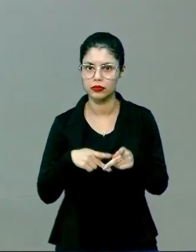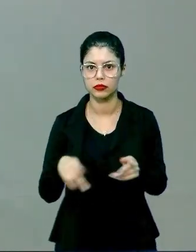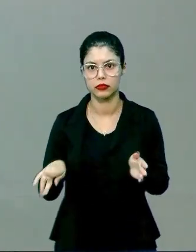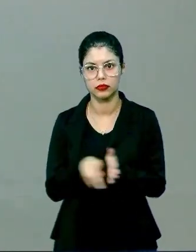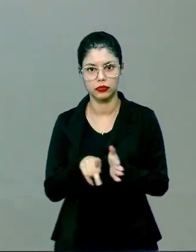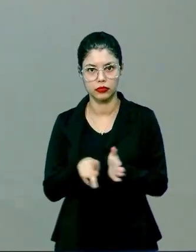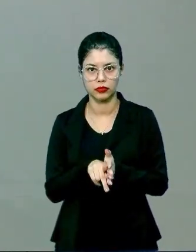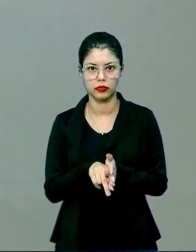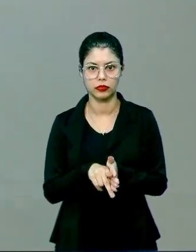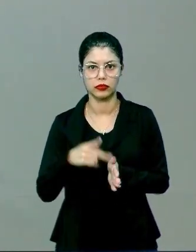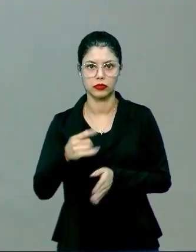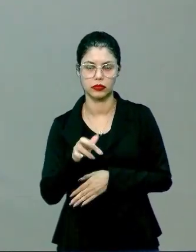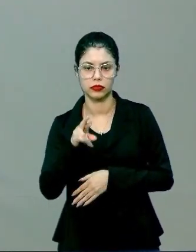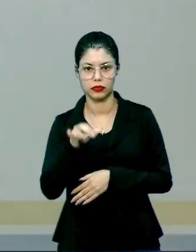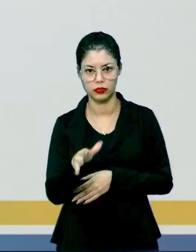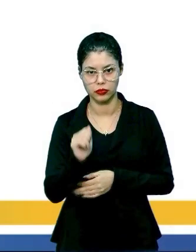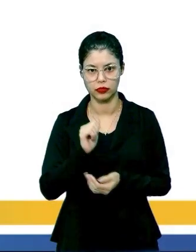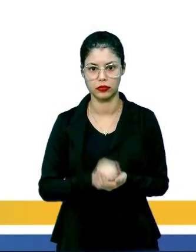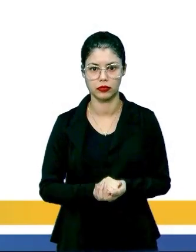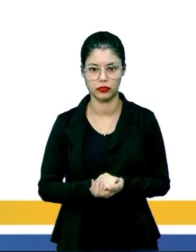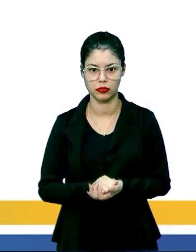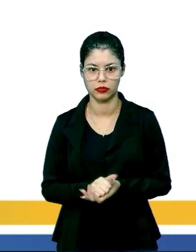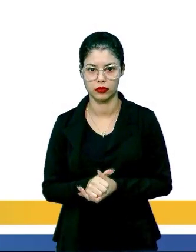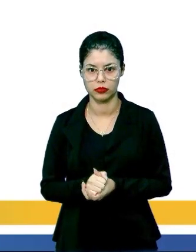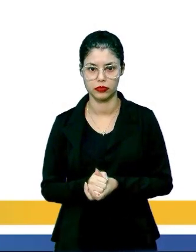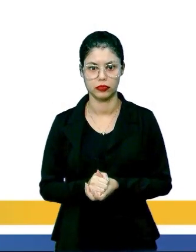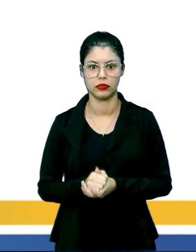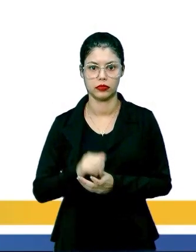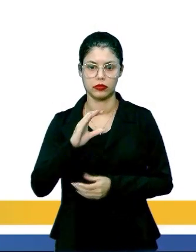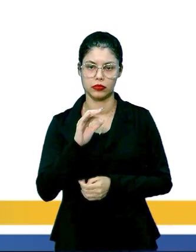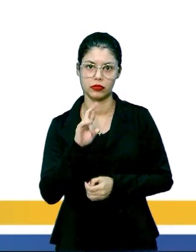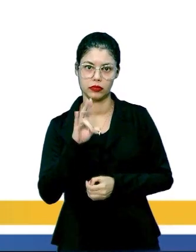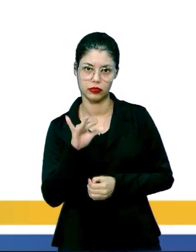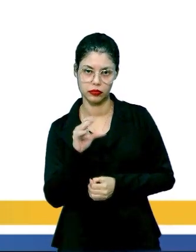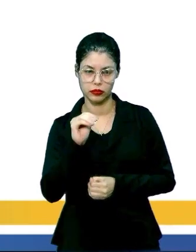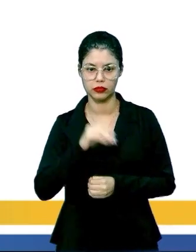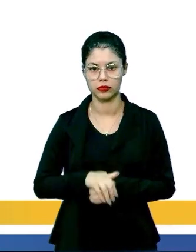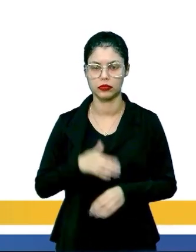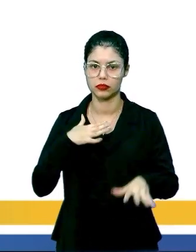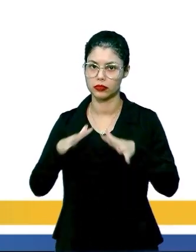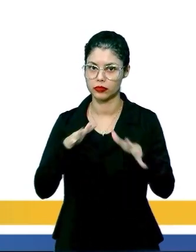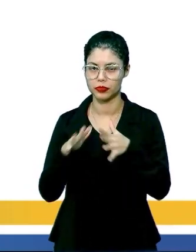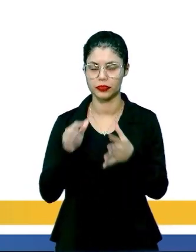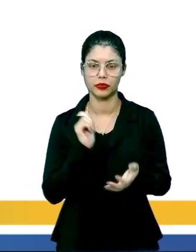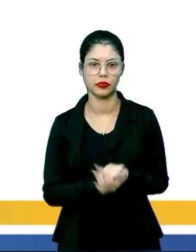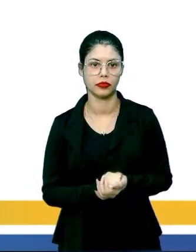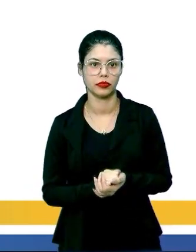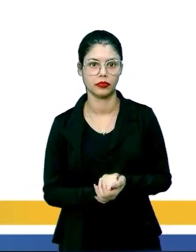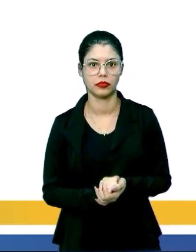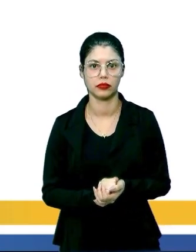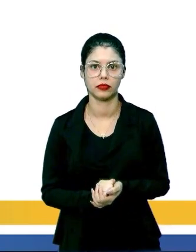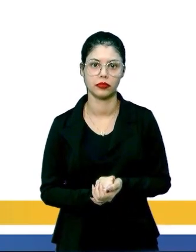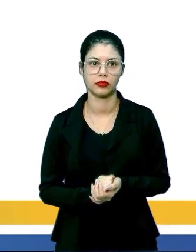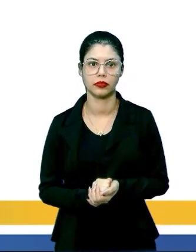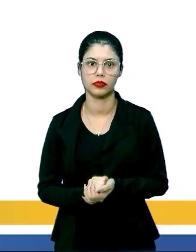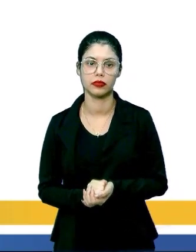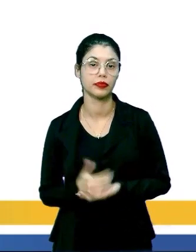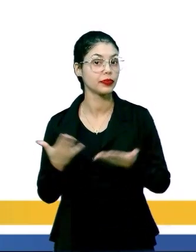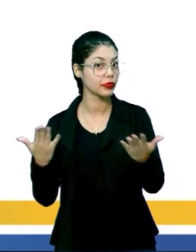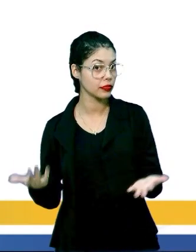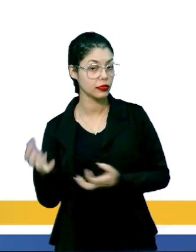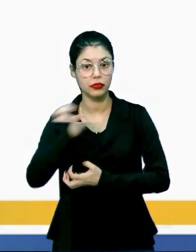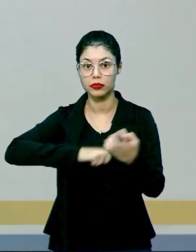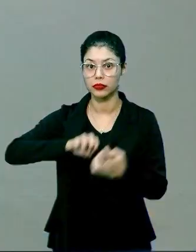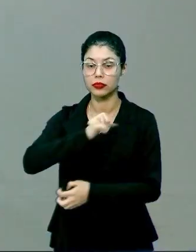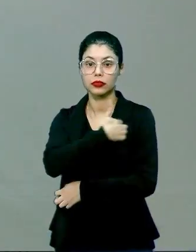como Lampião ou Corisco. Esses eram os principais líderes do movimento do cangaço. E